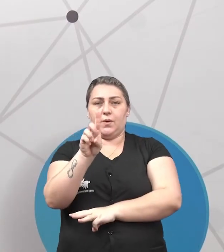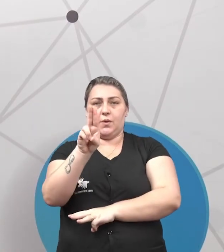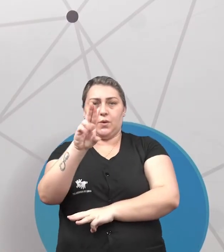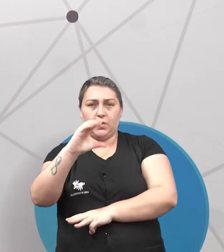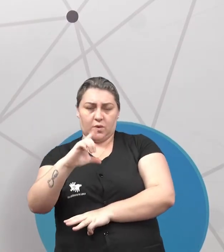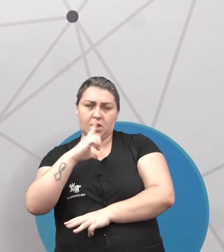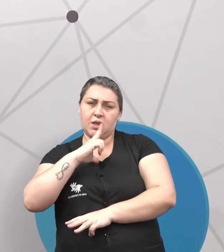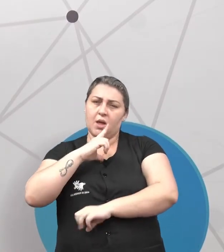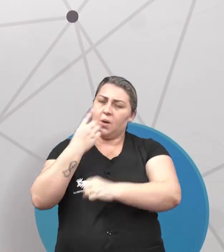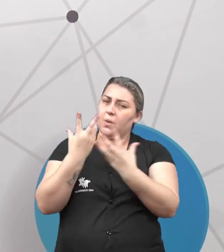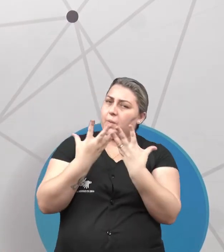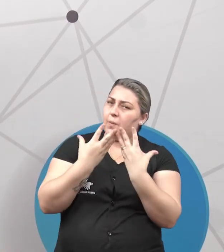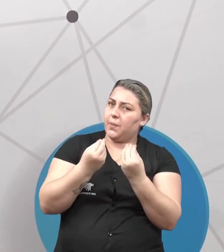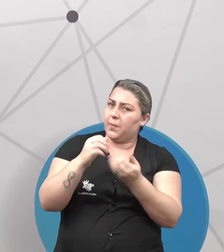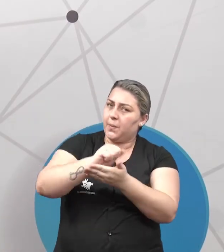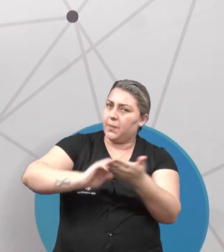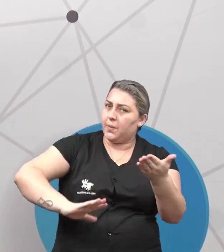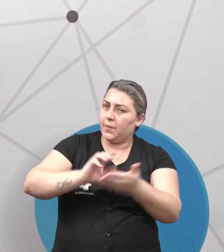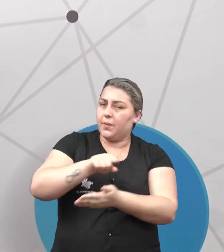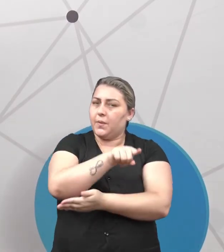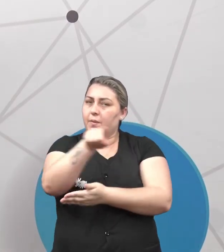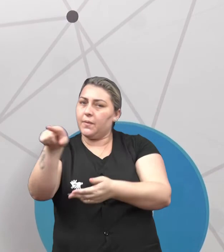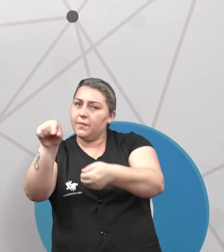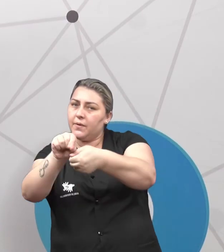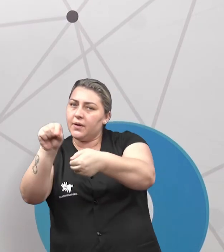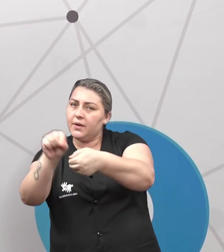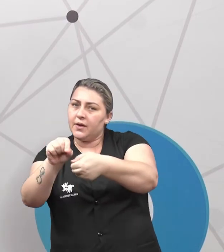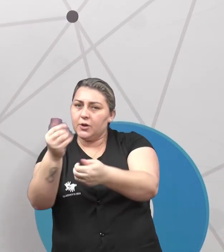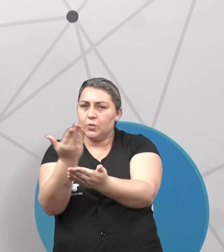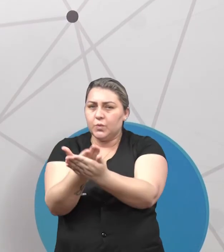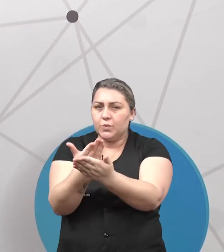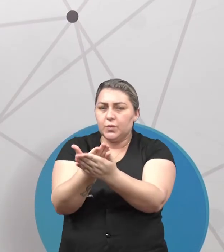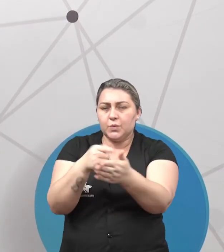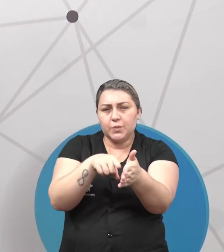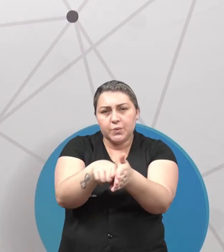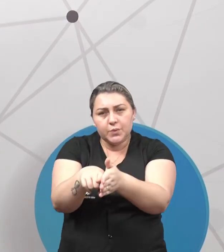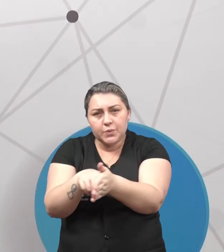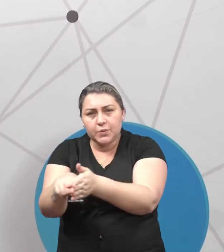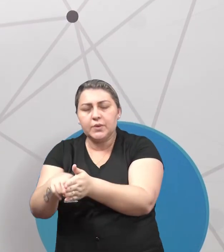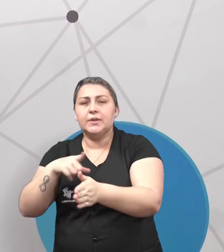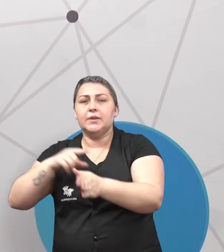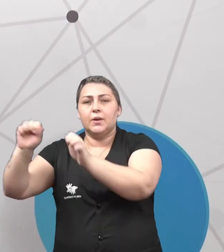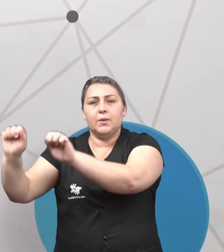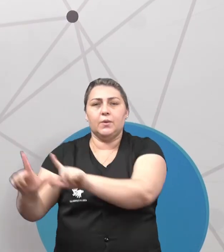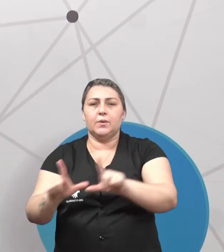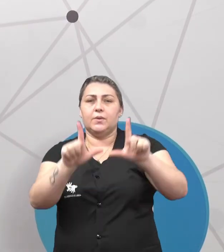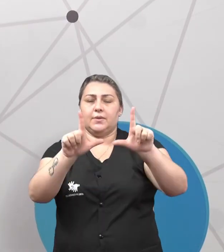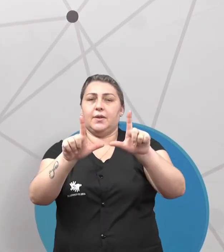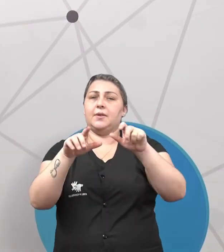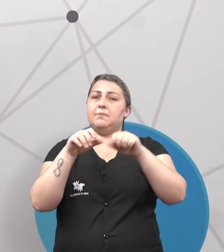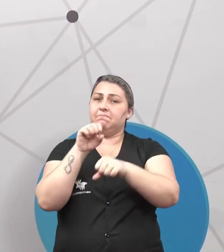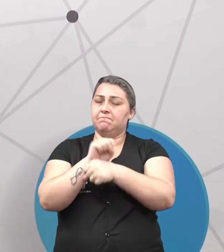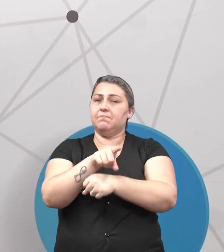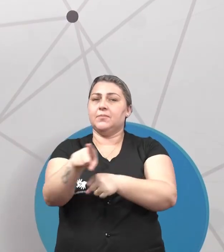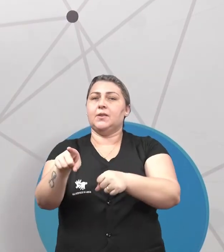ter uma série de atividades para vocês fazerem, vai ter o slide disponibilizado.